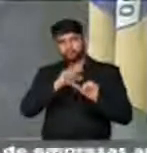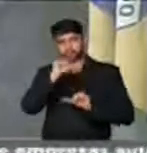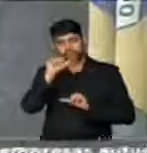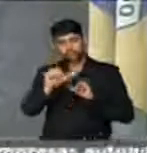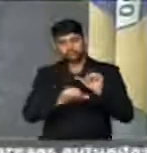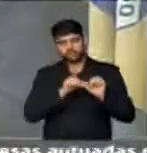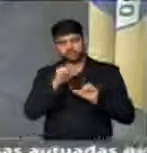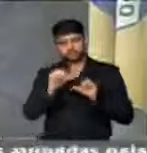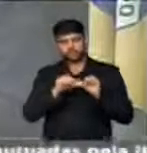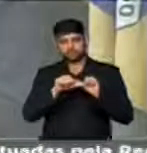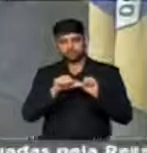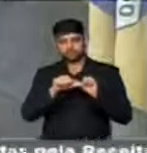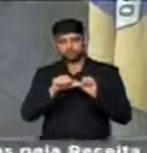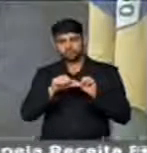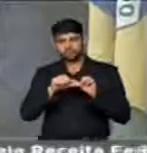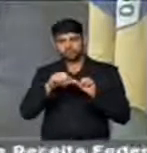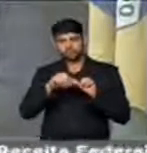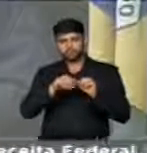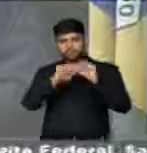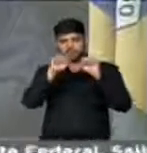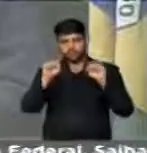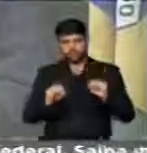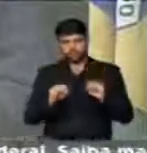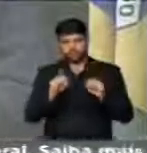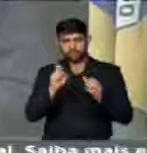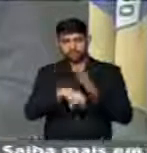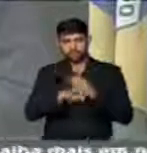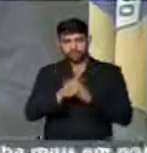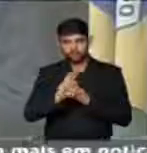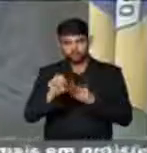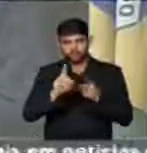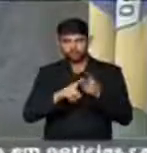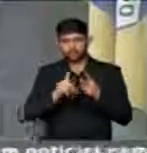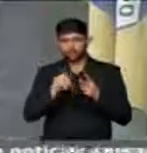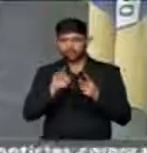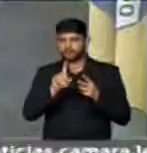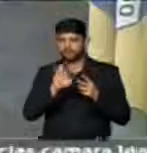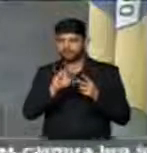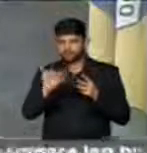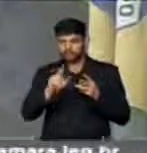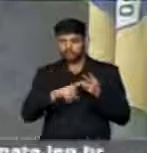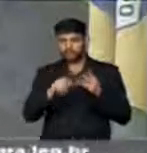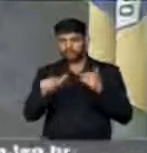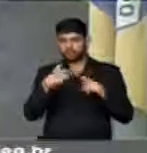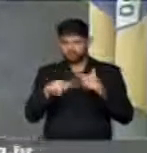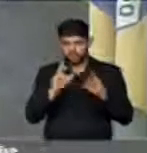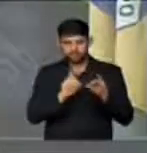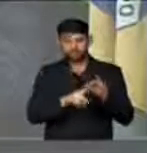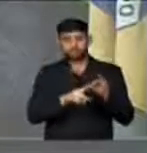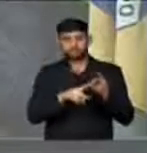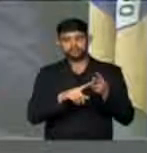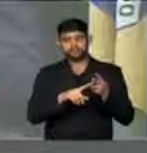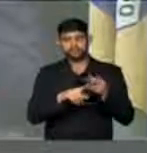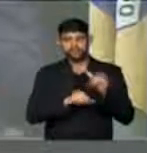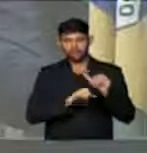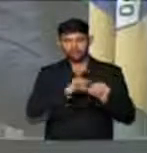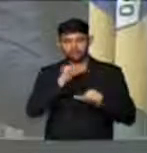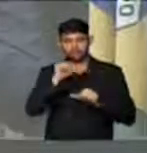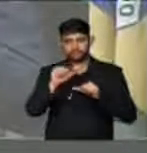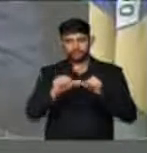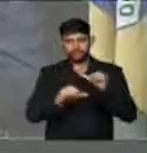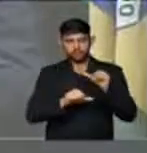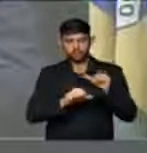reformas estruturantes no sistema tributário, previdenciário, trabalhista, na reformatação